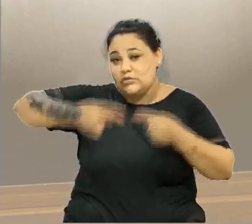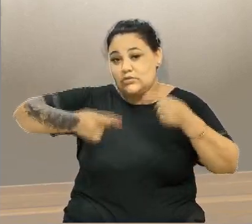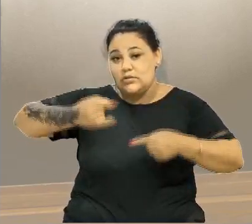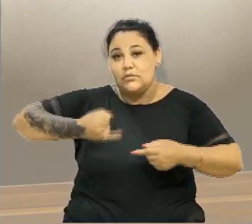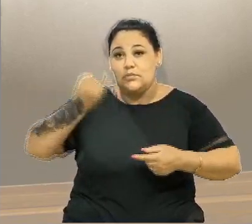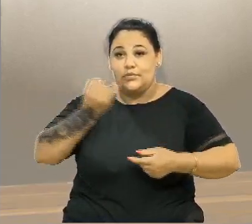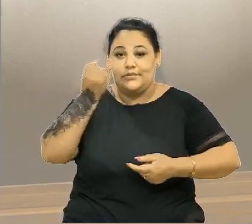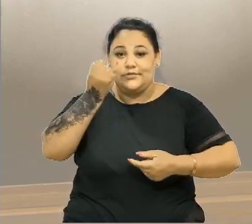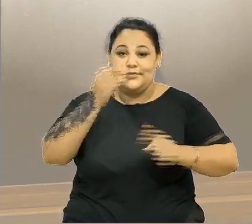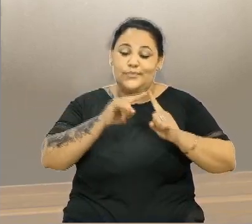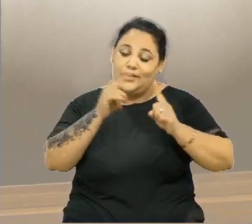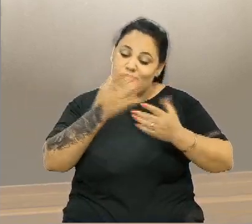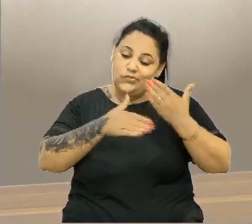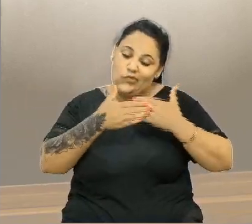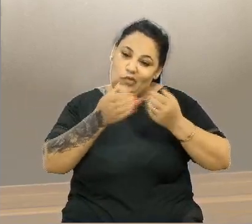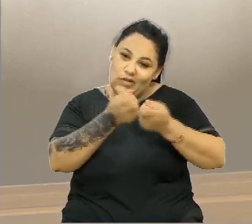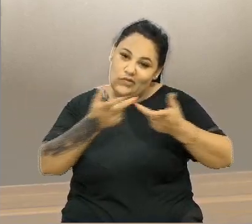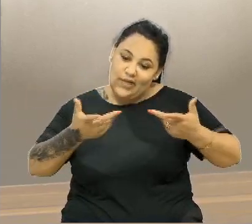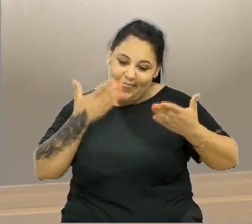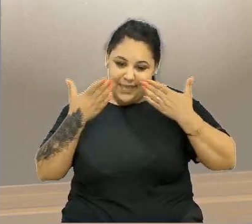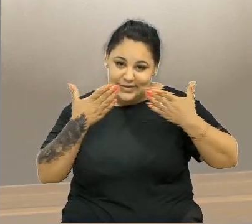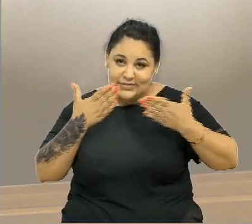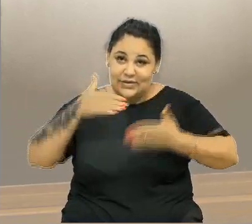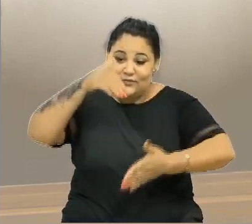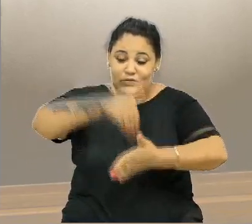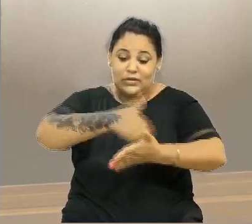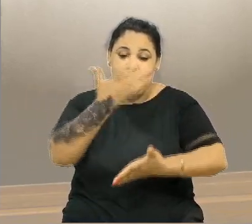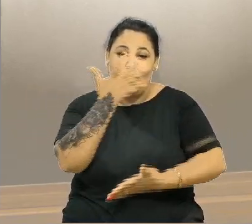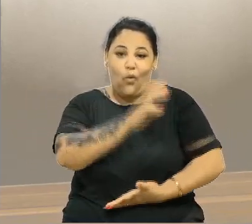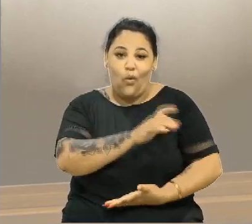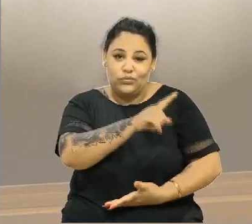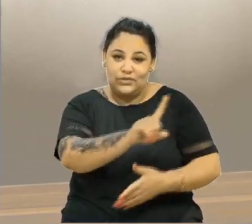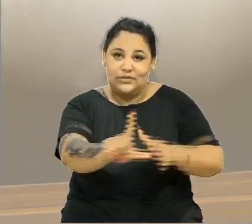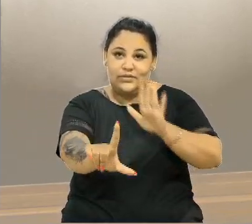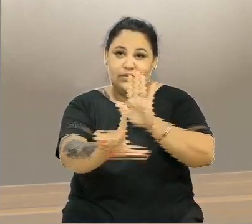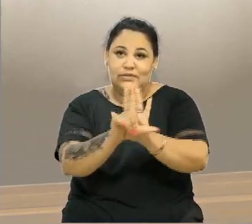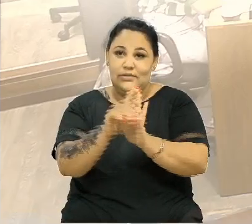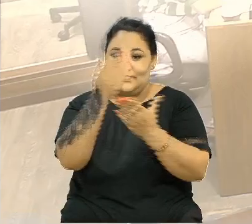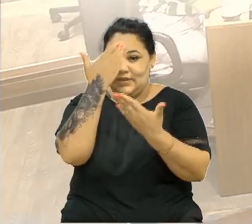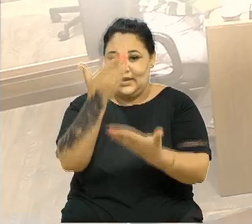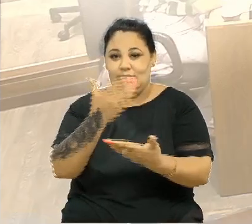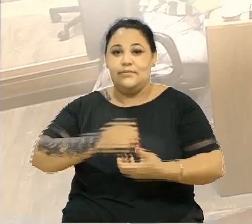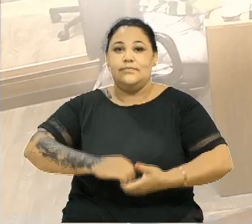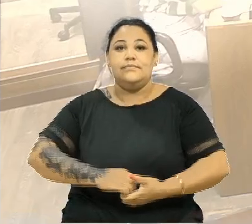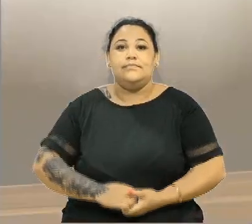mas por tudo isso que foi colocado, eu votarei contra a lei. Obrigada.